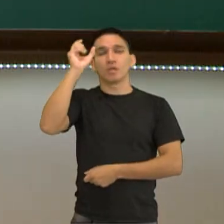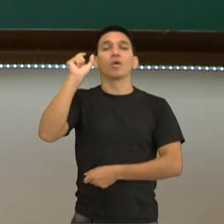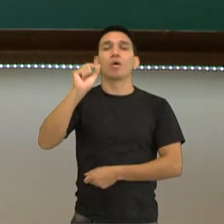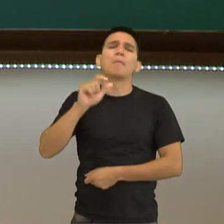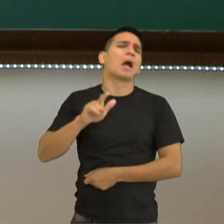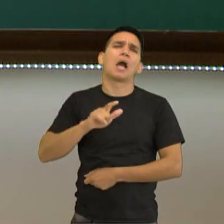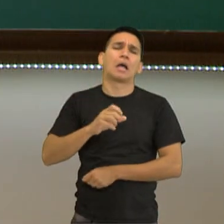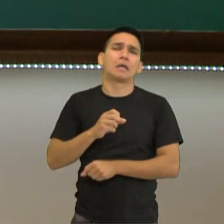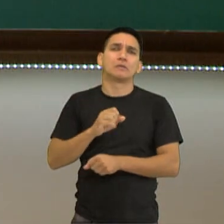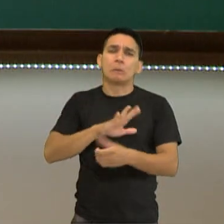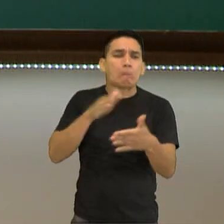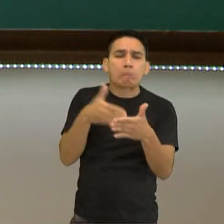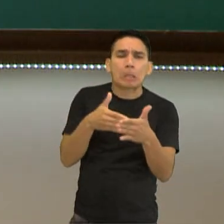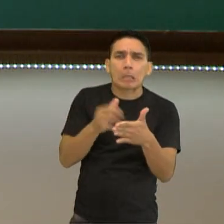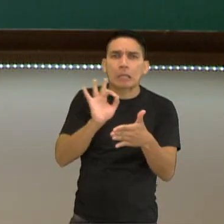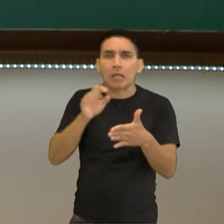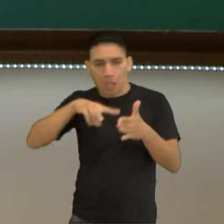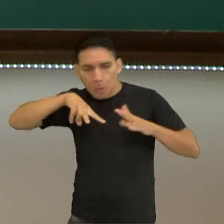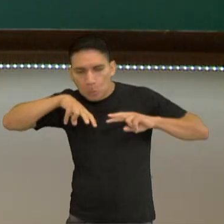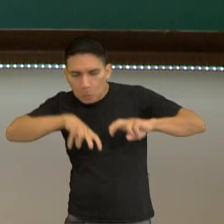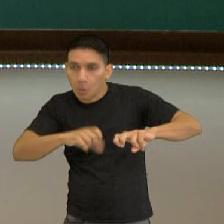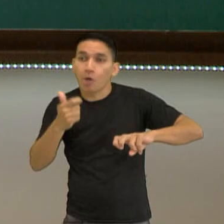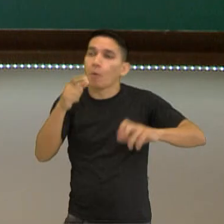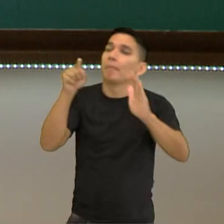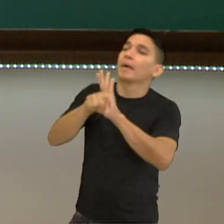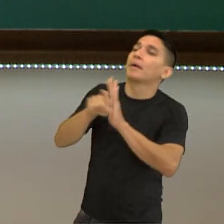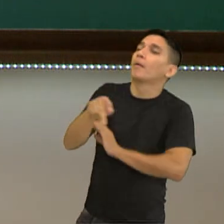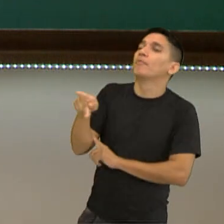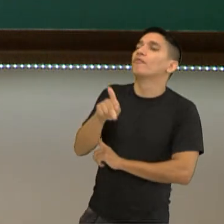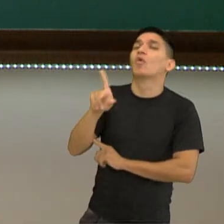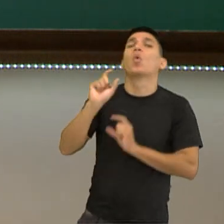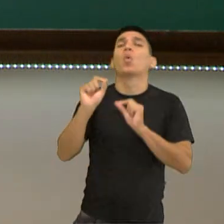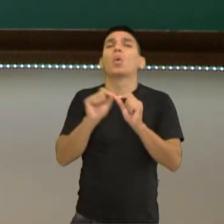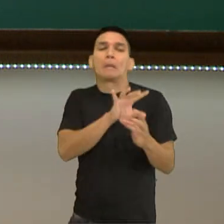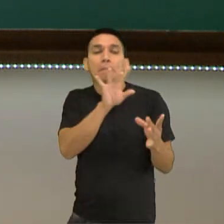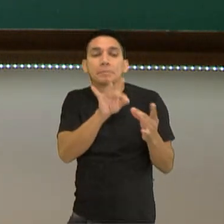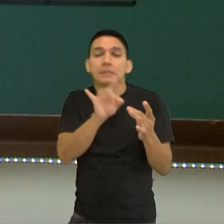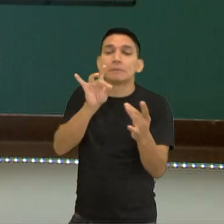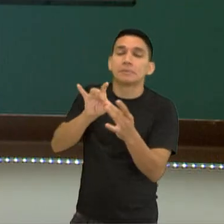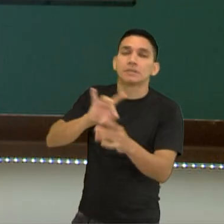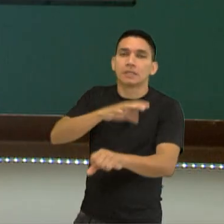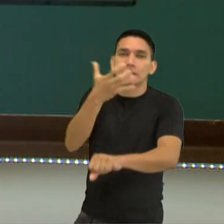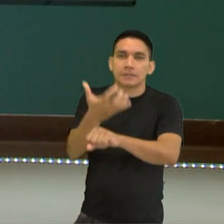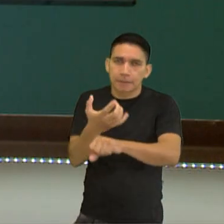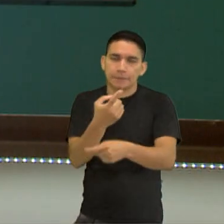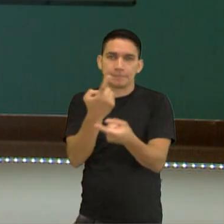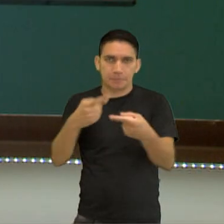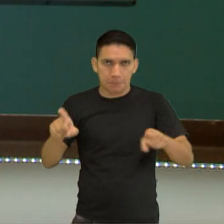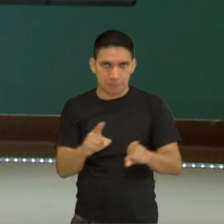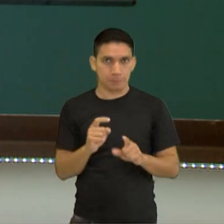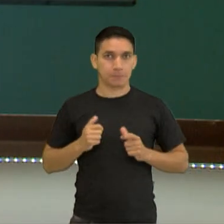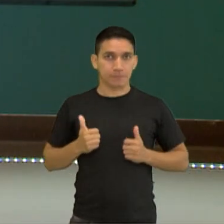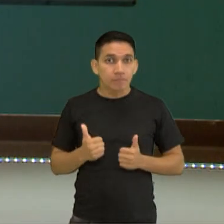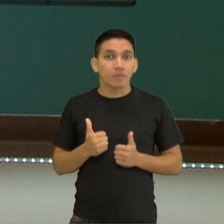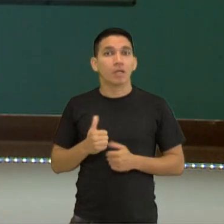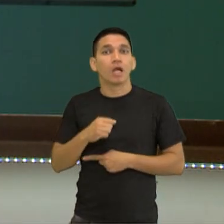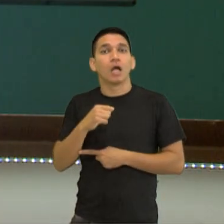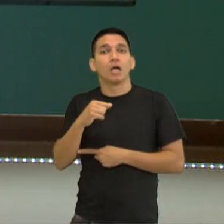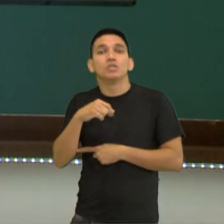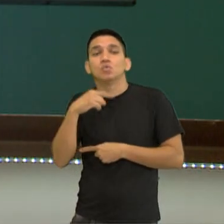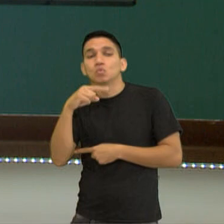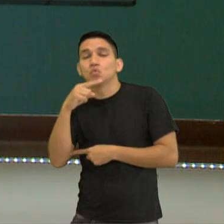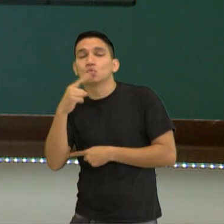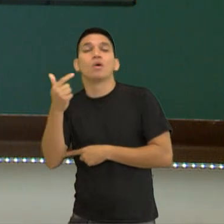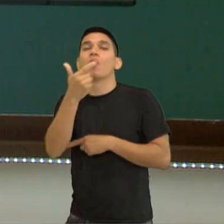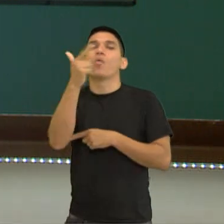vá se aprofundar, que você vai questionar a outros professores ou professores específicos da disciplina de música, né? Para tirar as